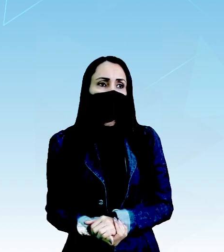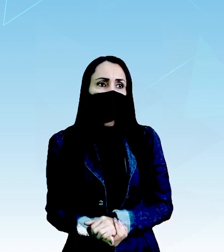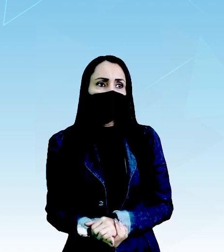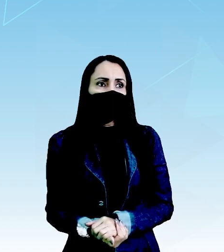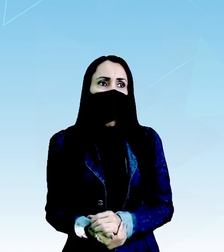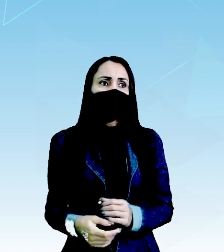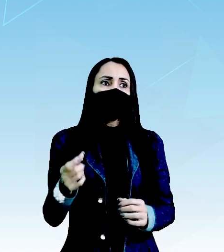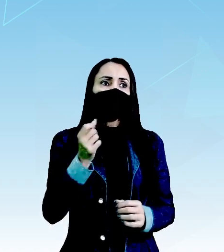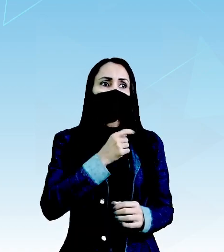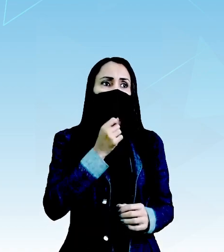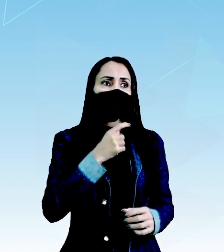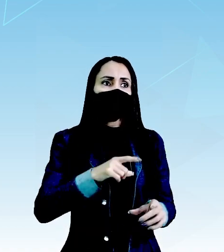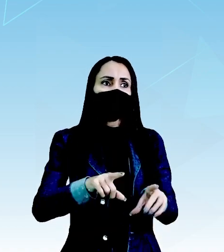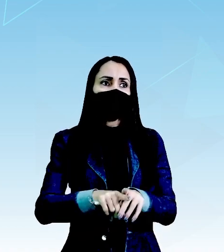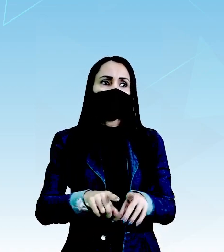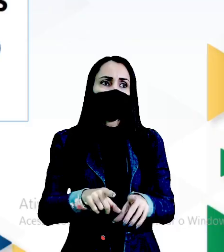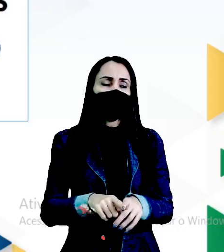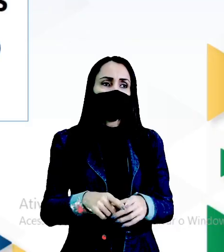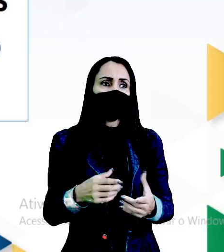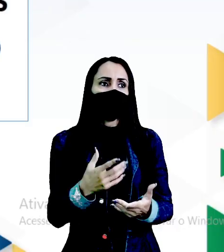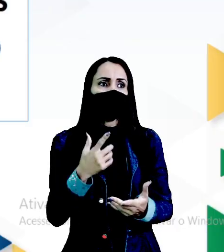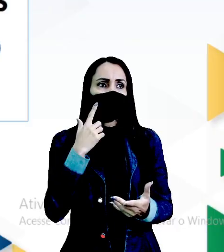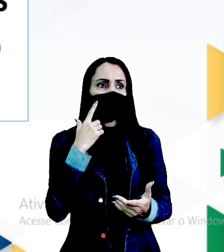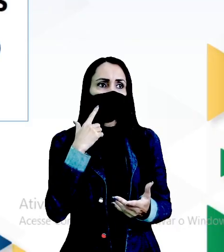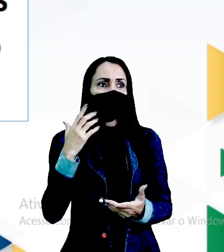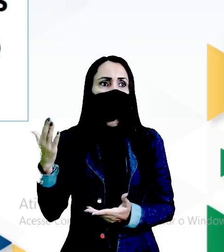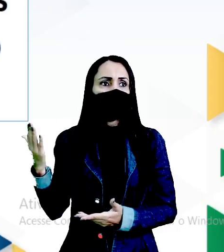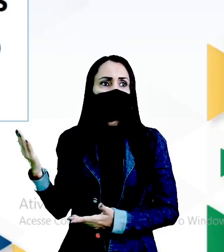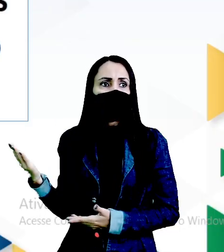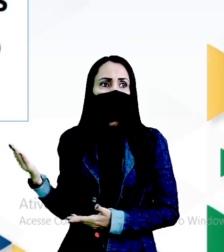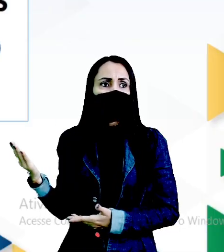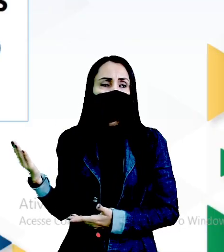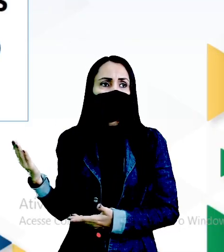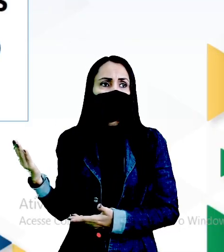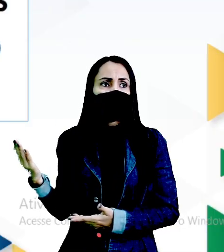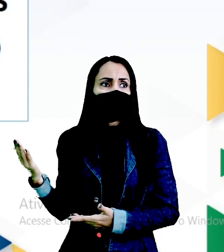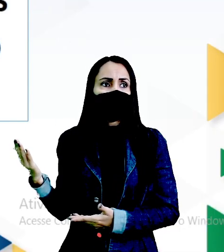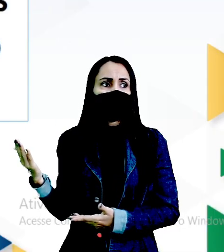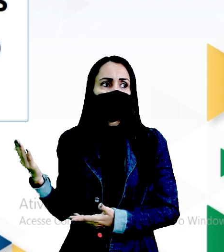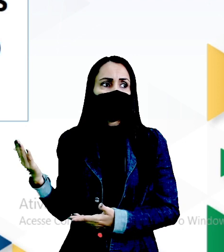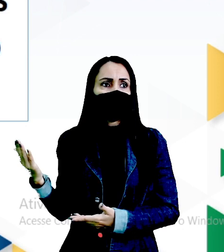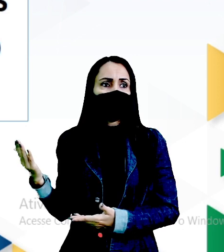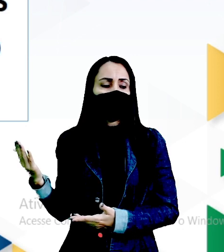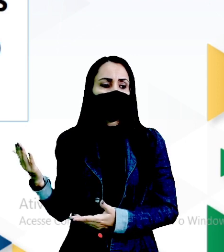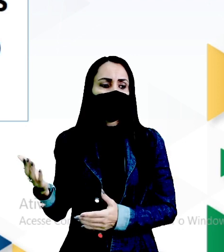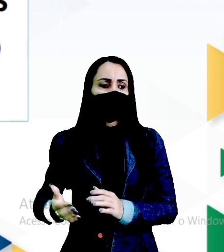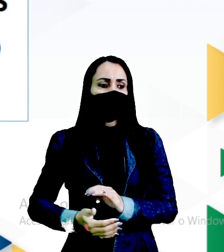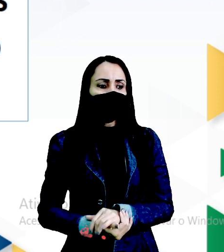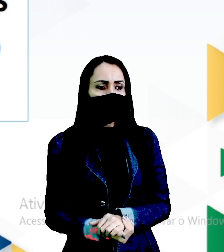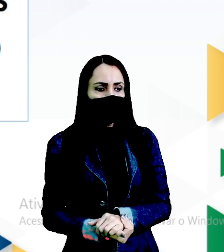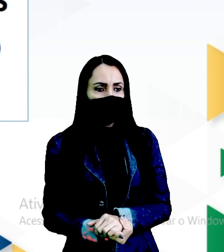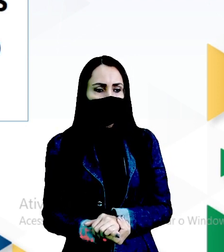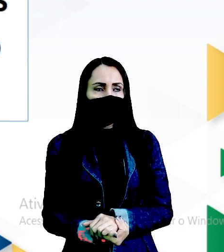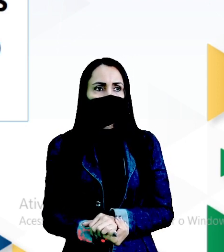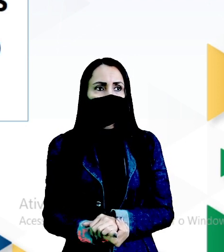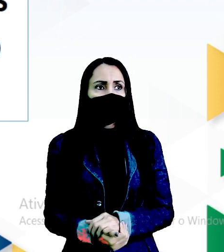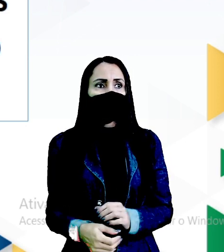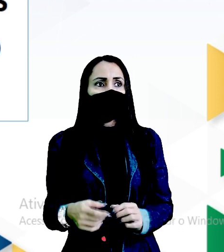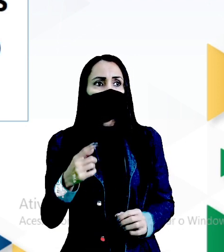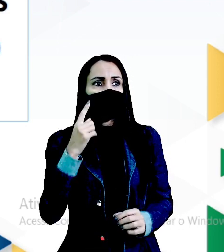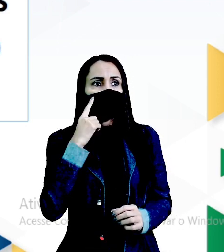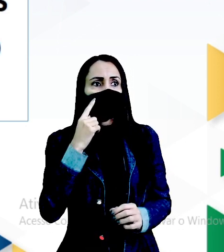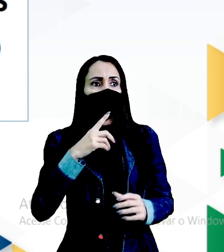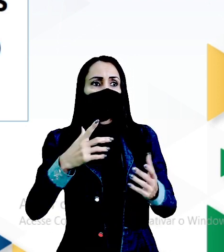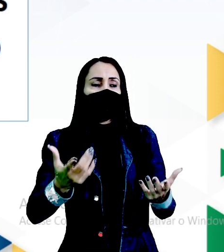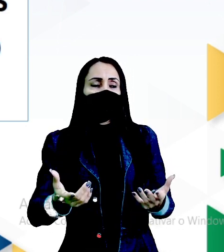também conhecido como humorista, é o autor, é o ator, aliás, ou atriz, conhecido por seu dom